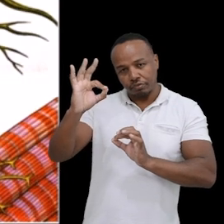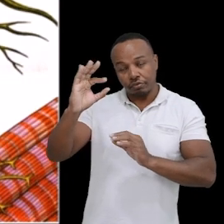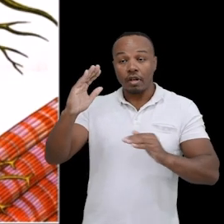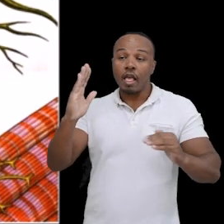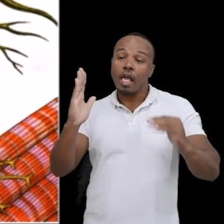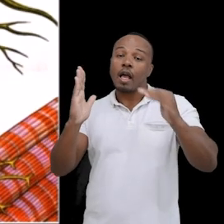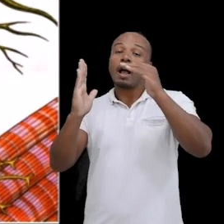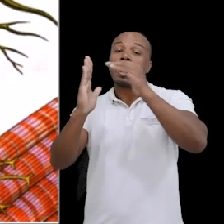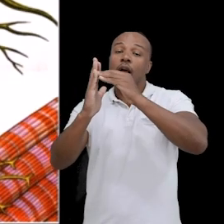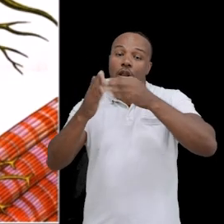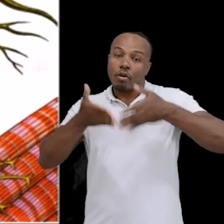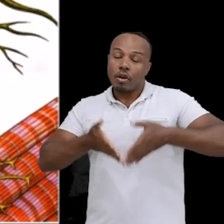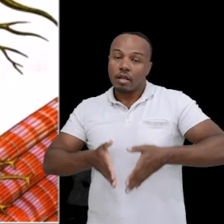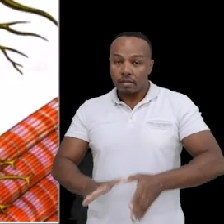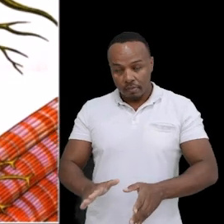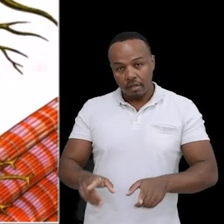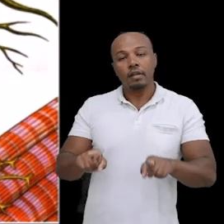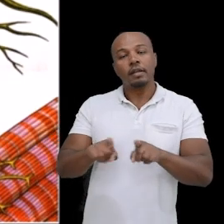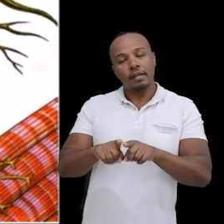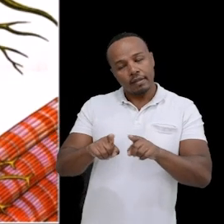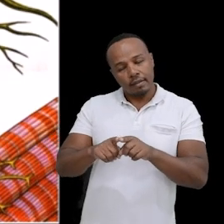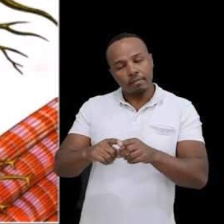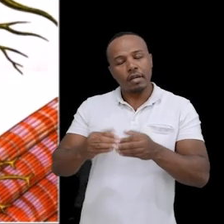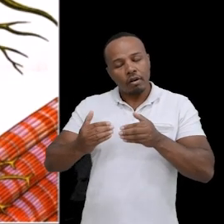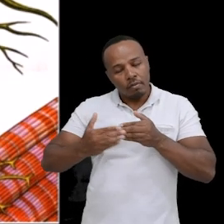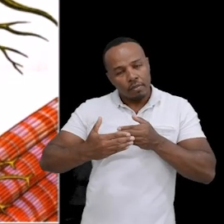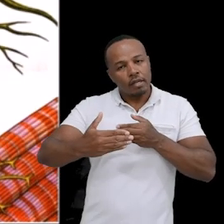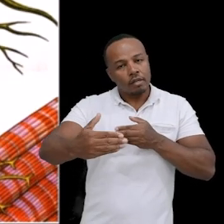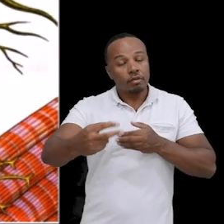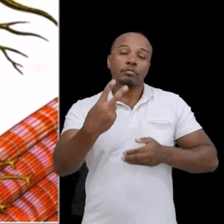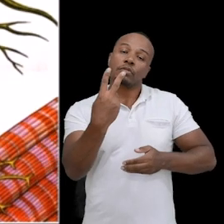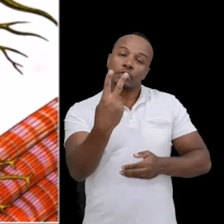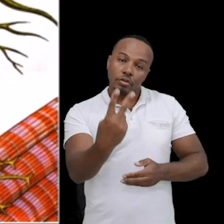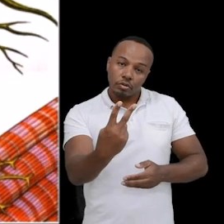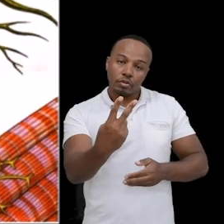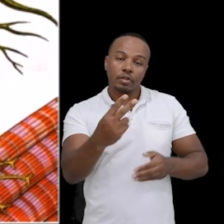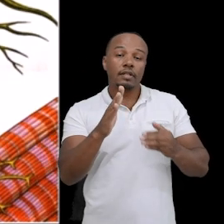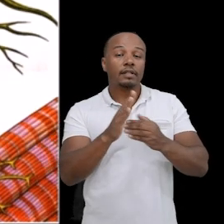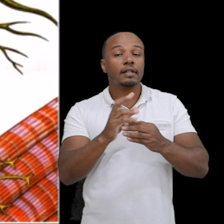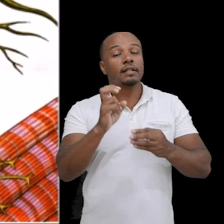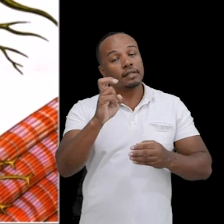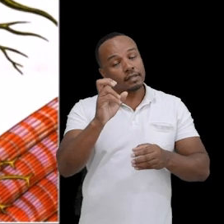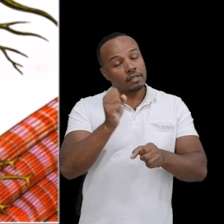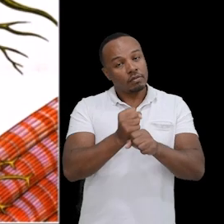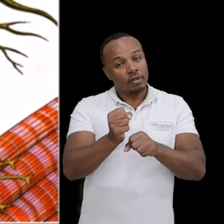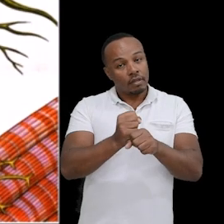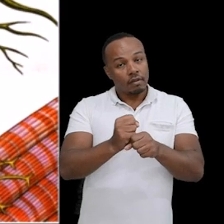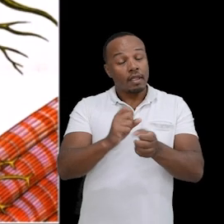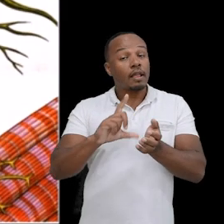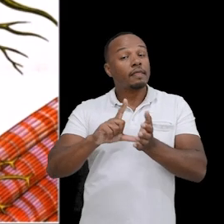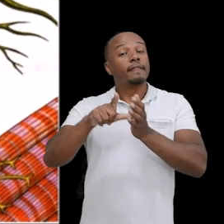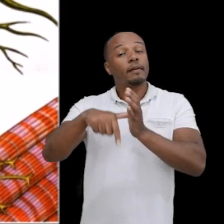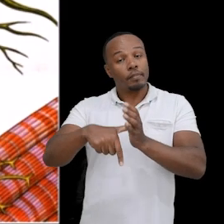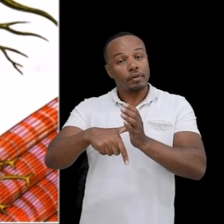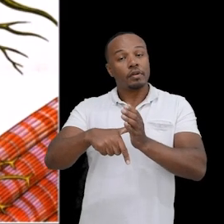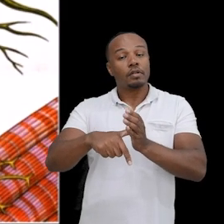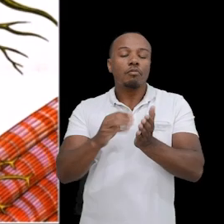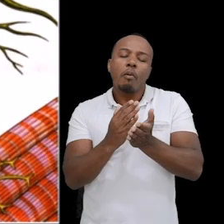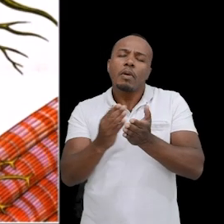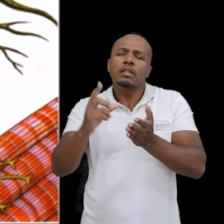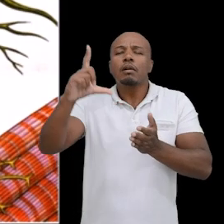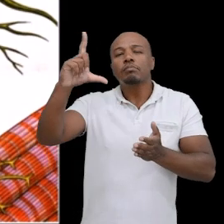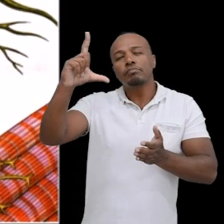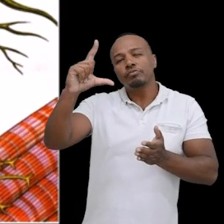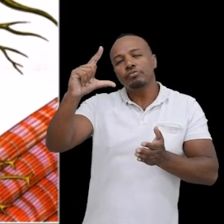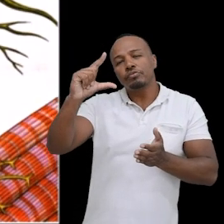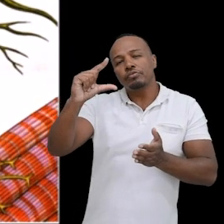aumenta gradativamente, atingindo o máximo ao nascimento e durante o período de 2 a 5 anos. A partir